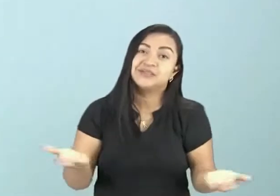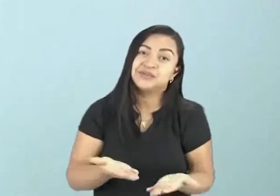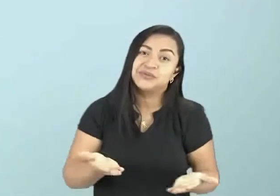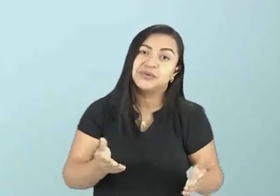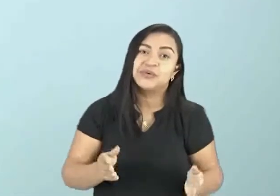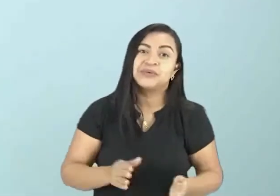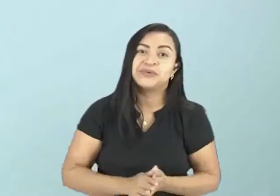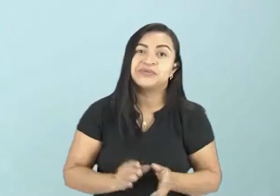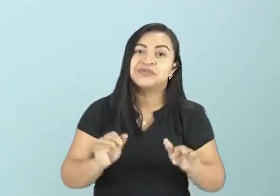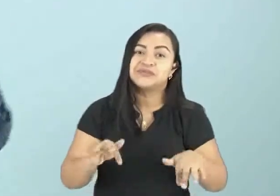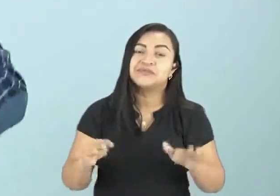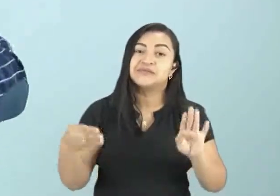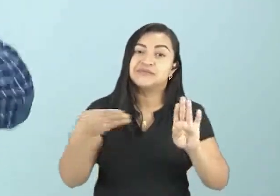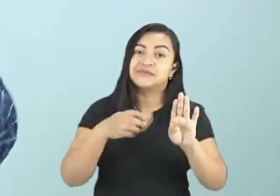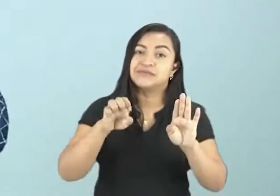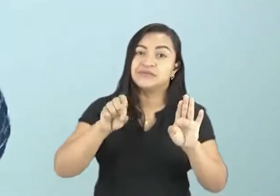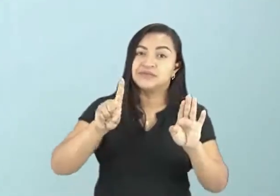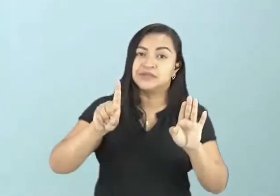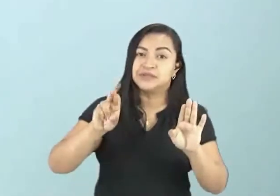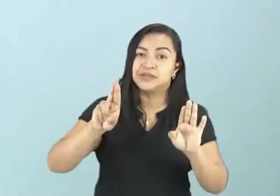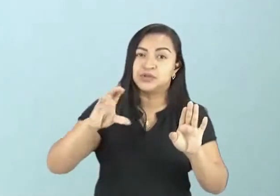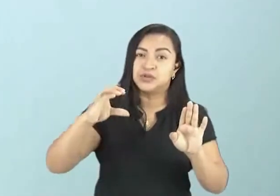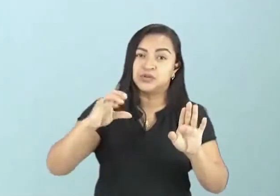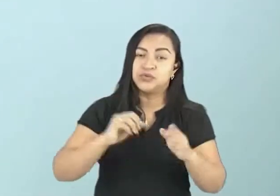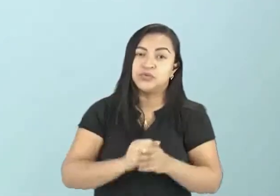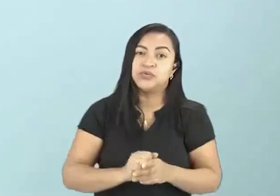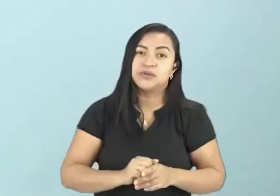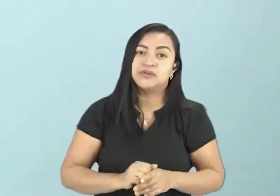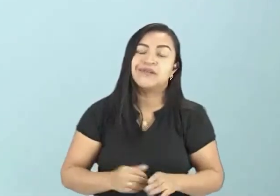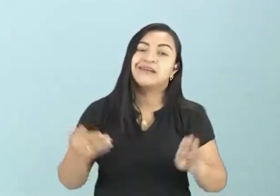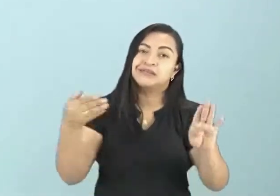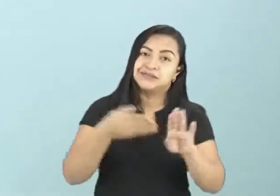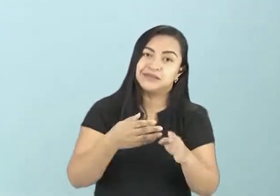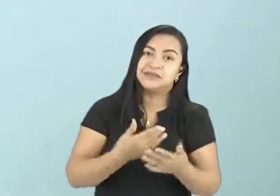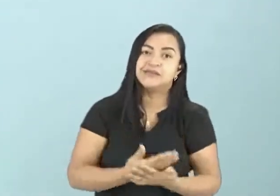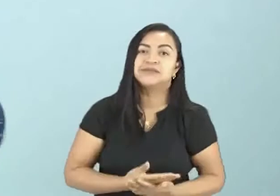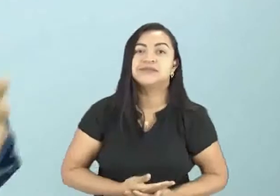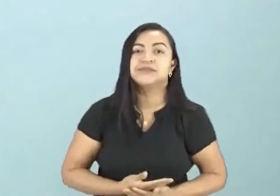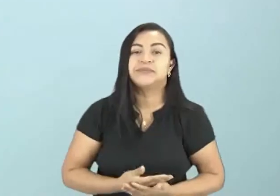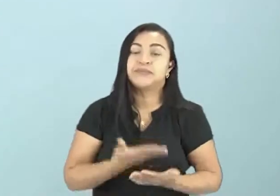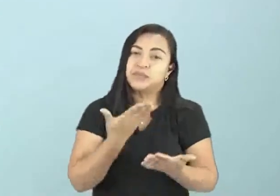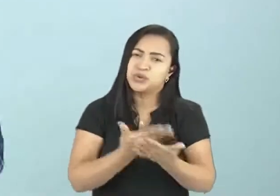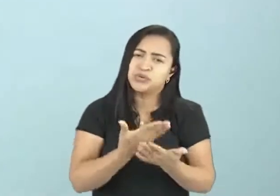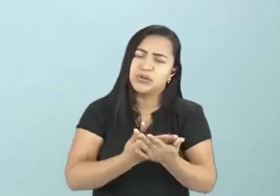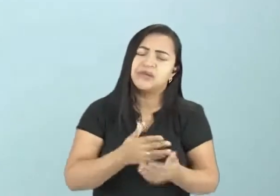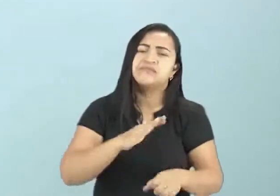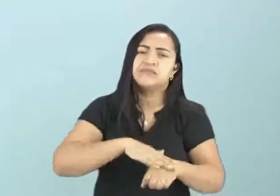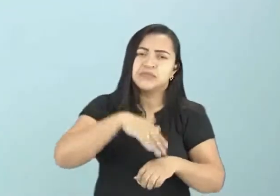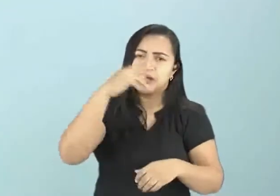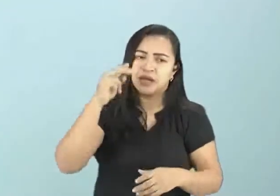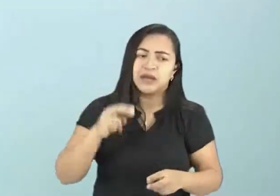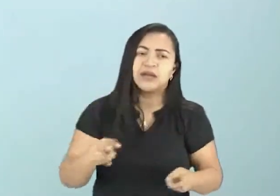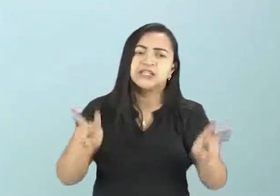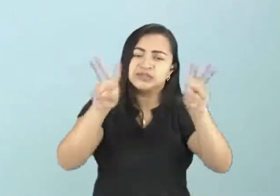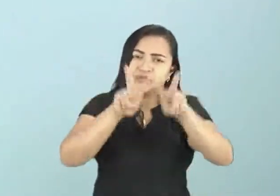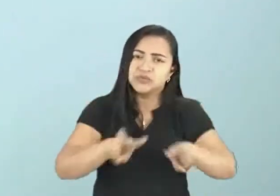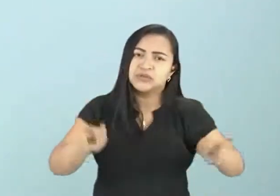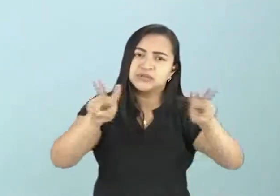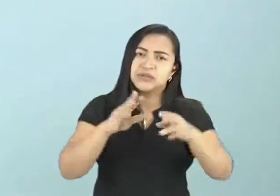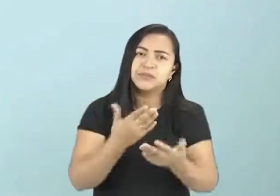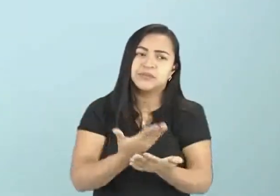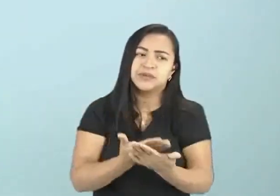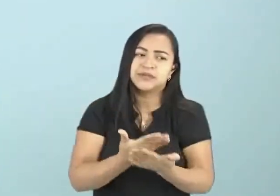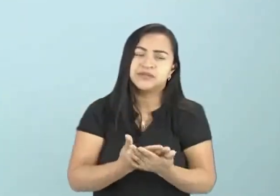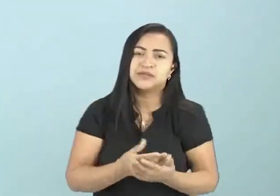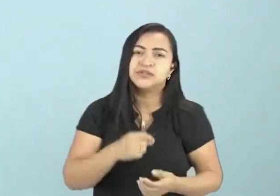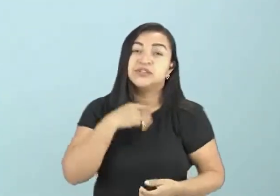Dê uma olhada aí na nossa plataforma Edu, que esteja aí acessando, tá bom? Para dar uma visualizada em nossos materiais e na nossa aula,